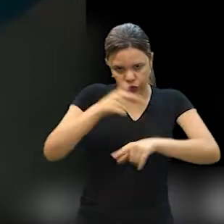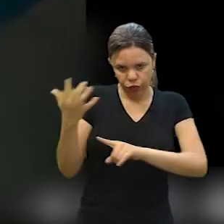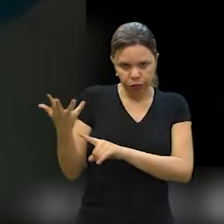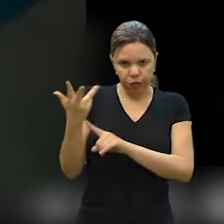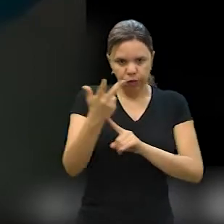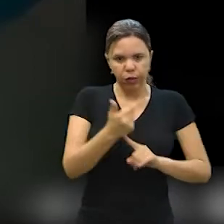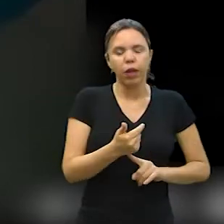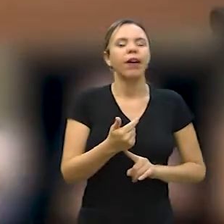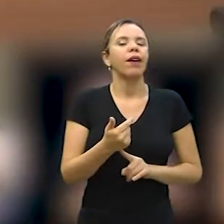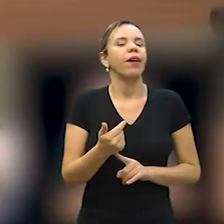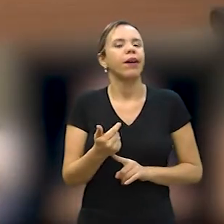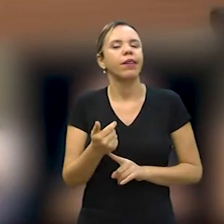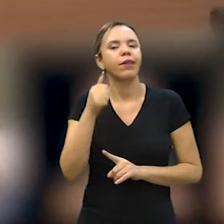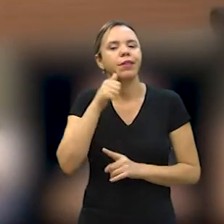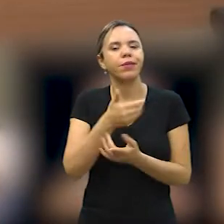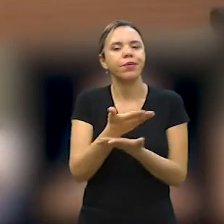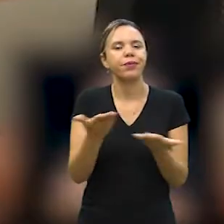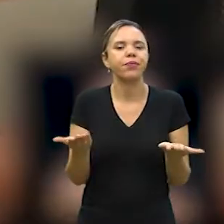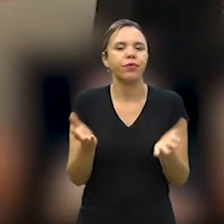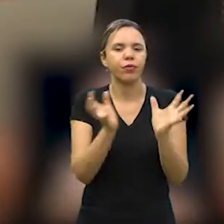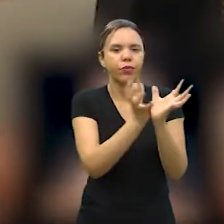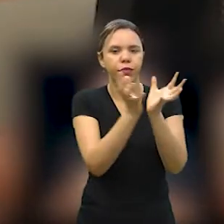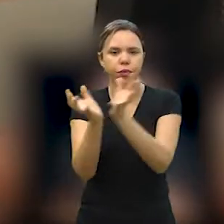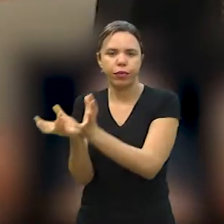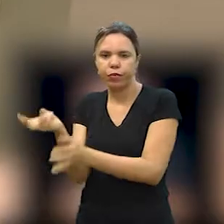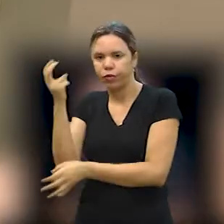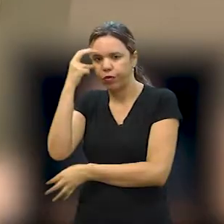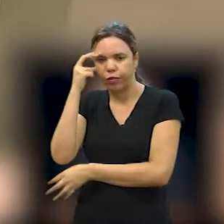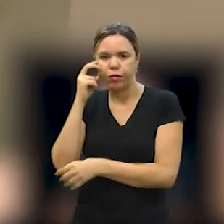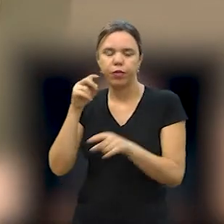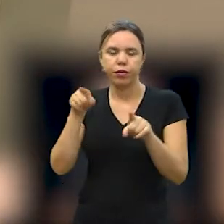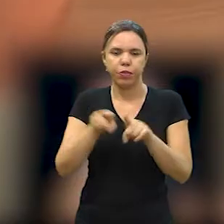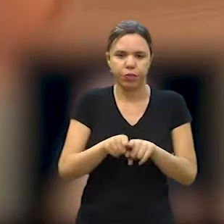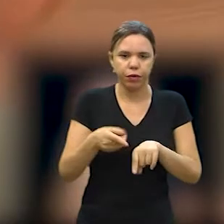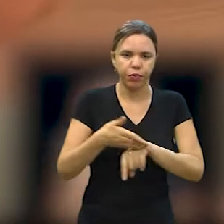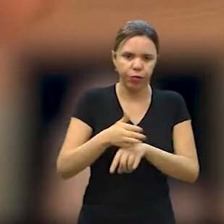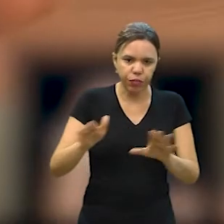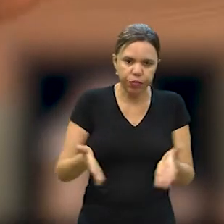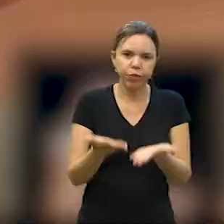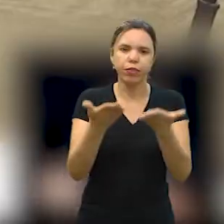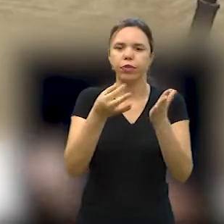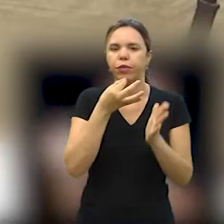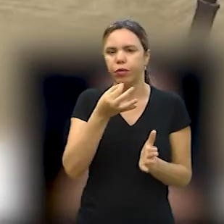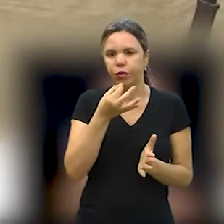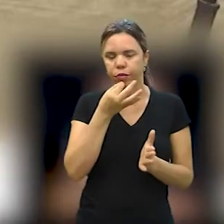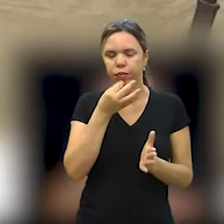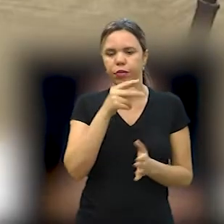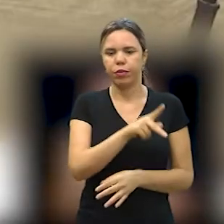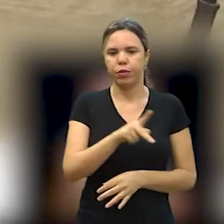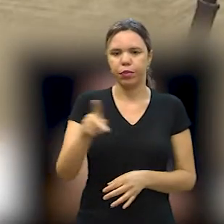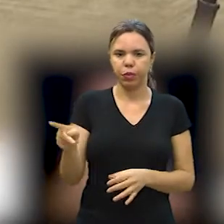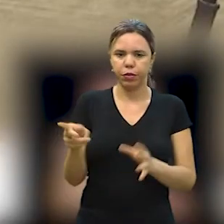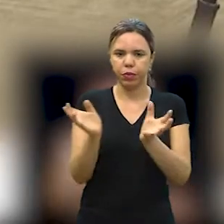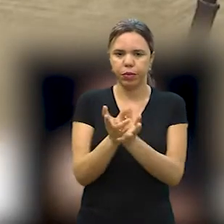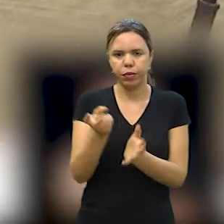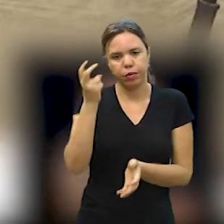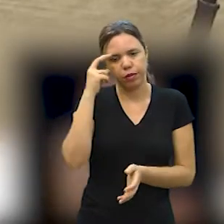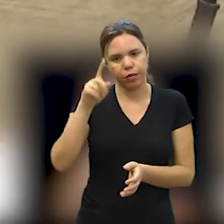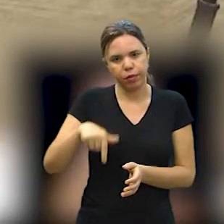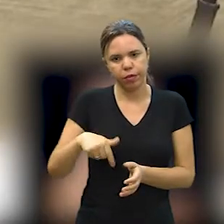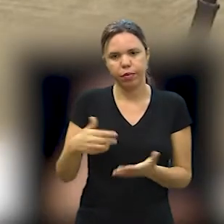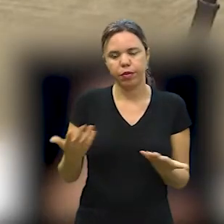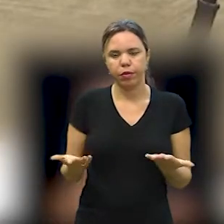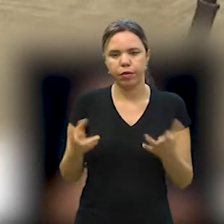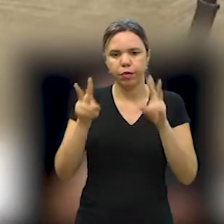com artesanato além das mulheres de grupos culturais que também contribuíram de acordo com o presidente da